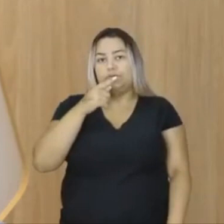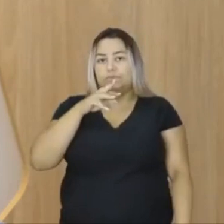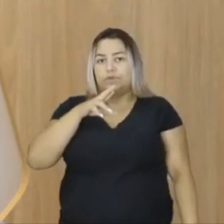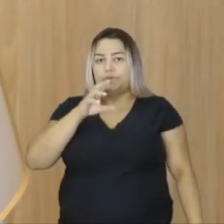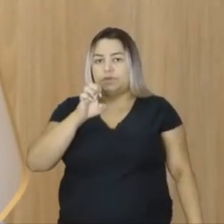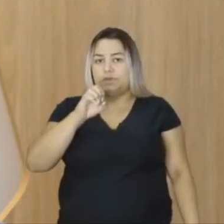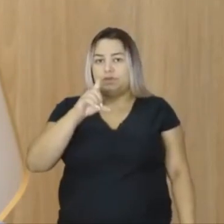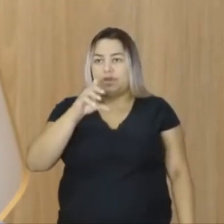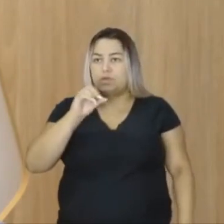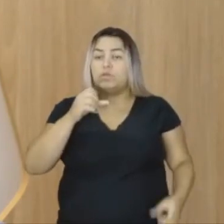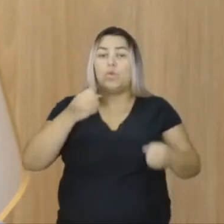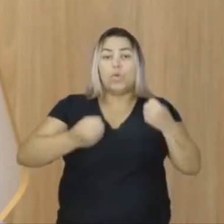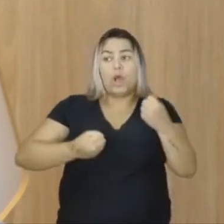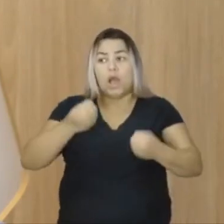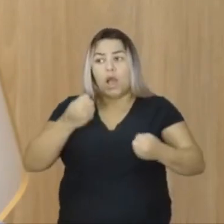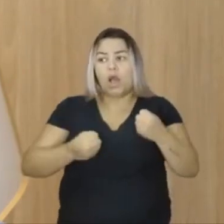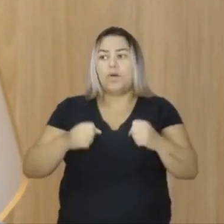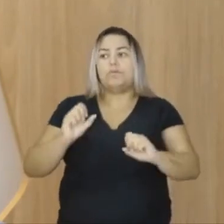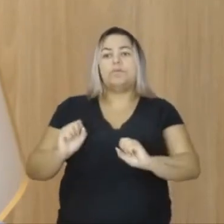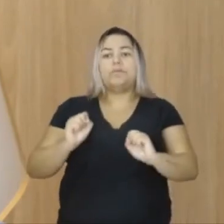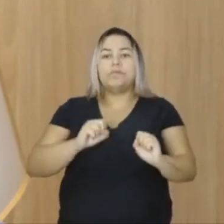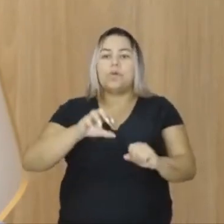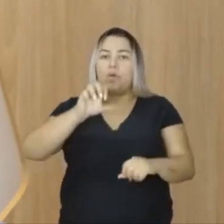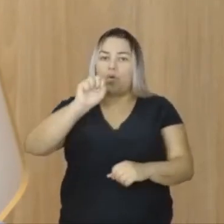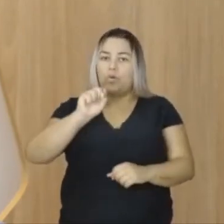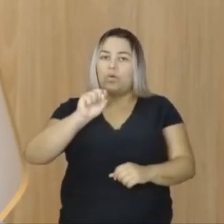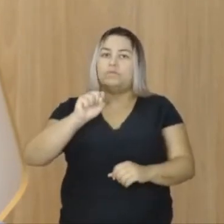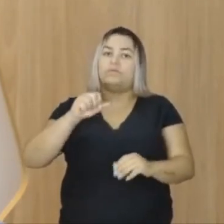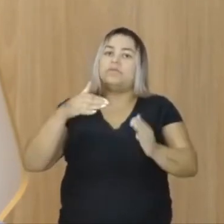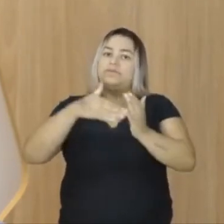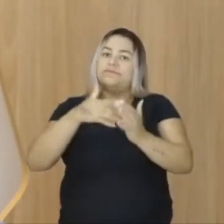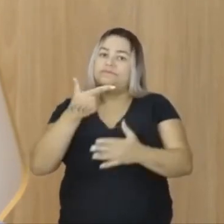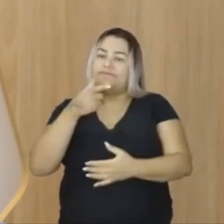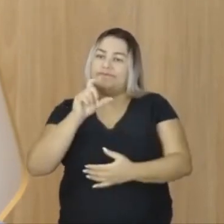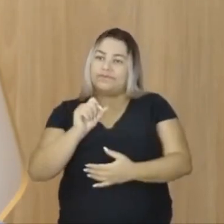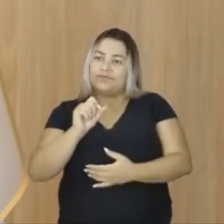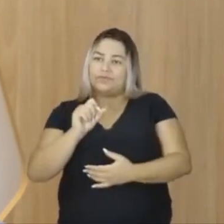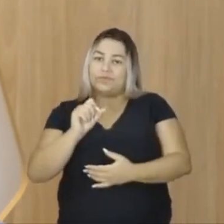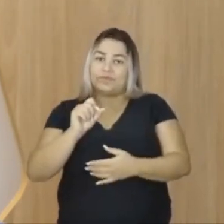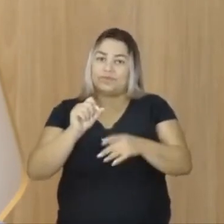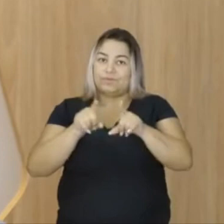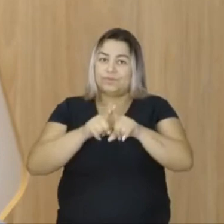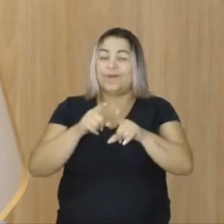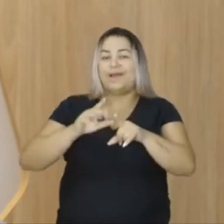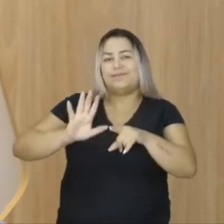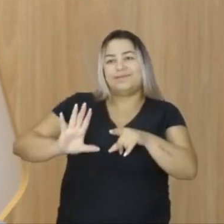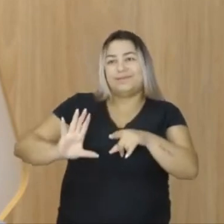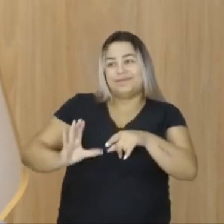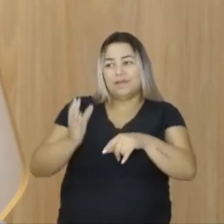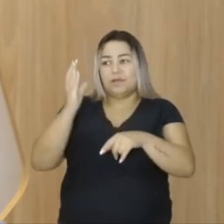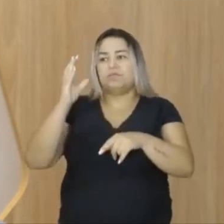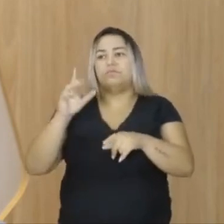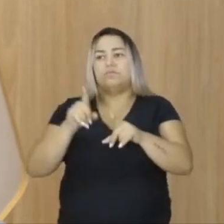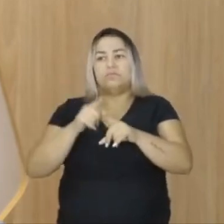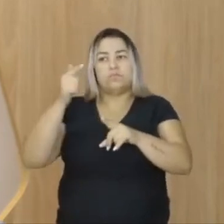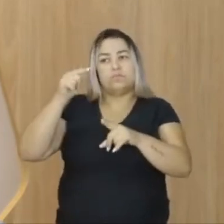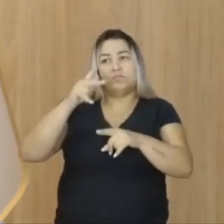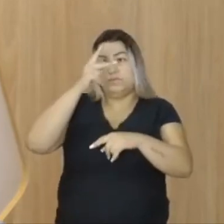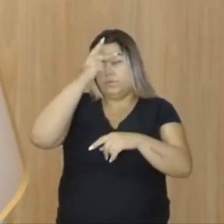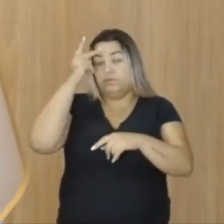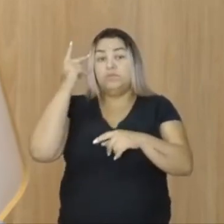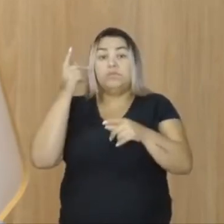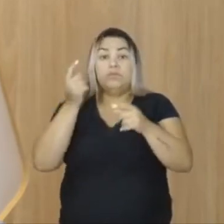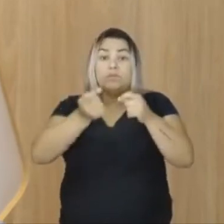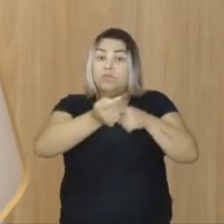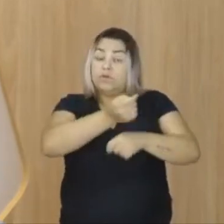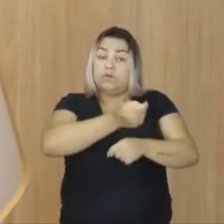carro, você pode pagar de 8% até 20% mais caro do que os seus concorrentes. Como a economia é aberta, não